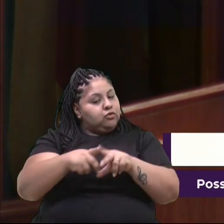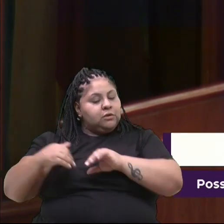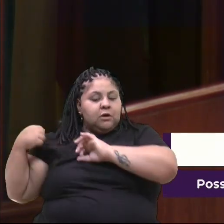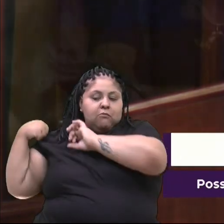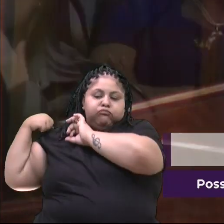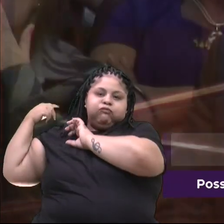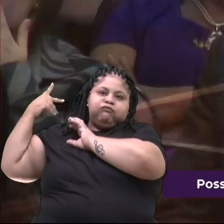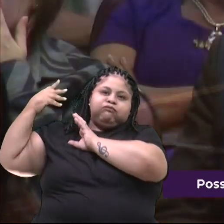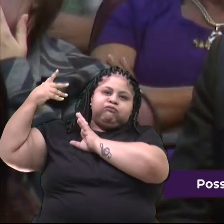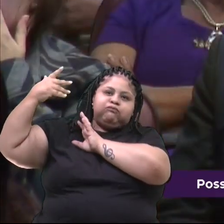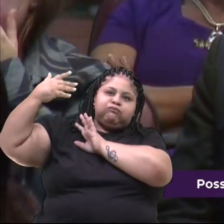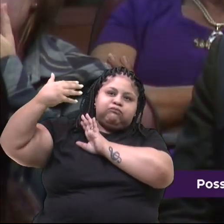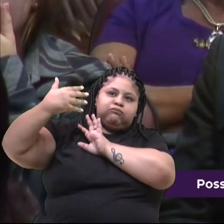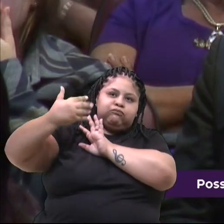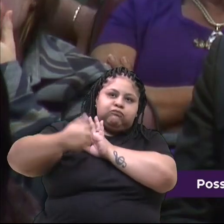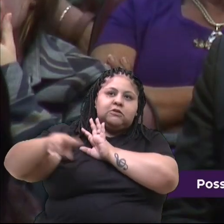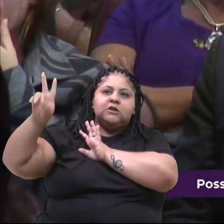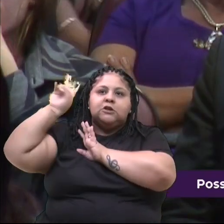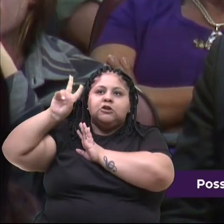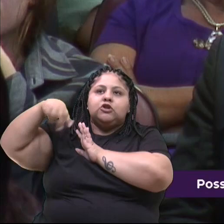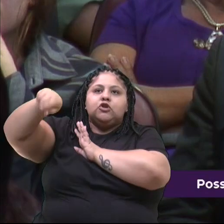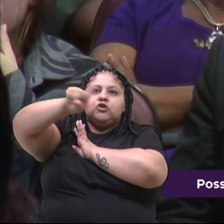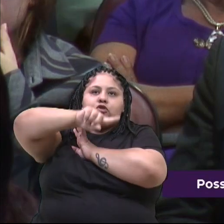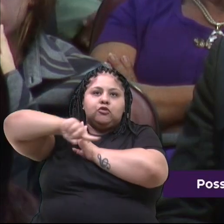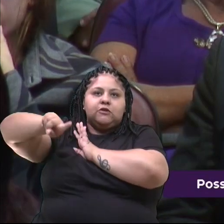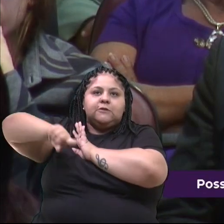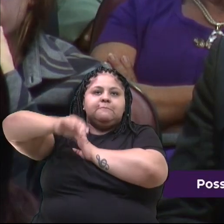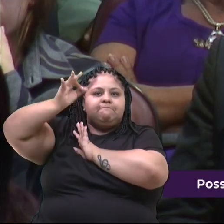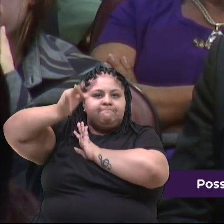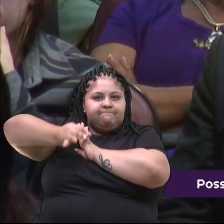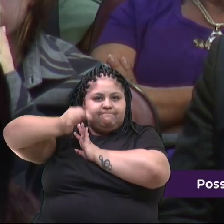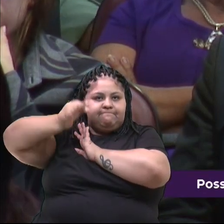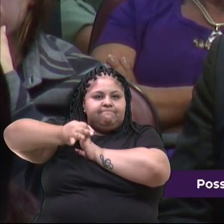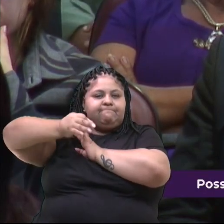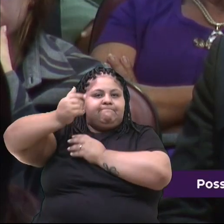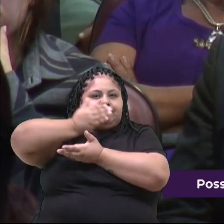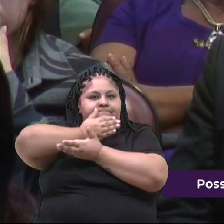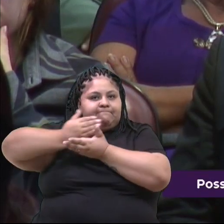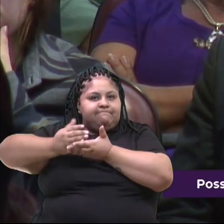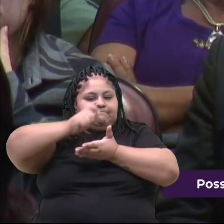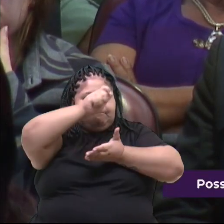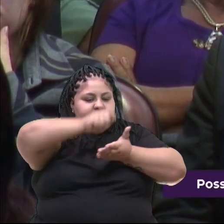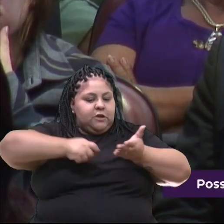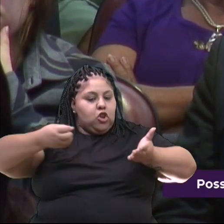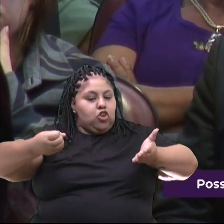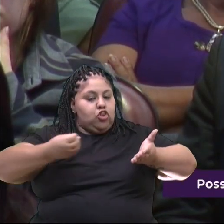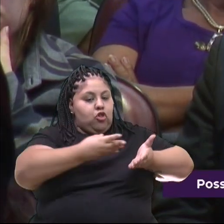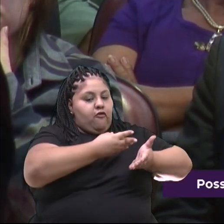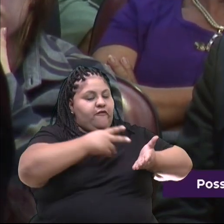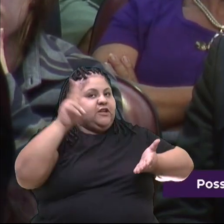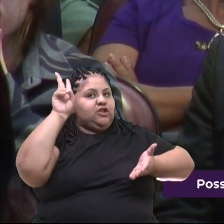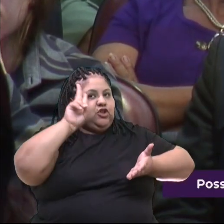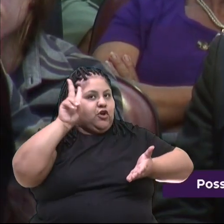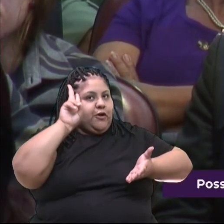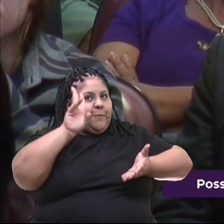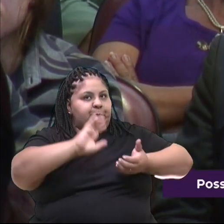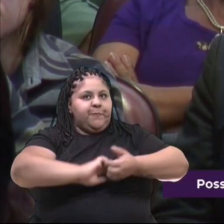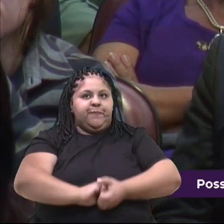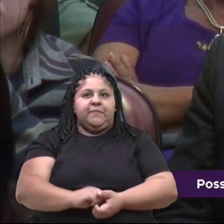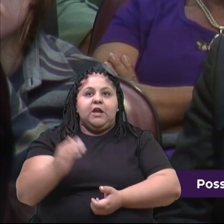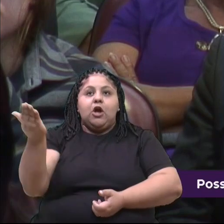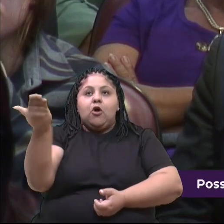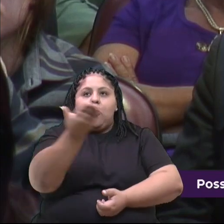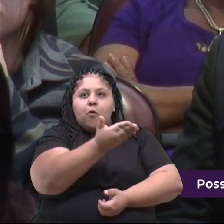com toda essa história, nós efetivamente podemos recomeçar e escrever um novo capítulo. Então, ter vocês